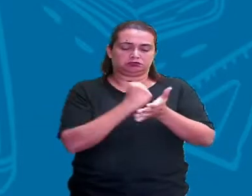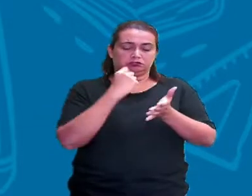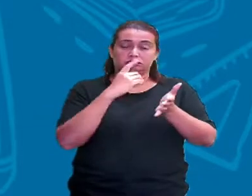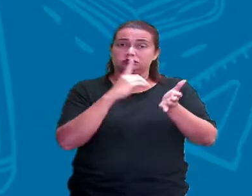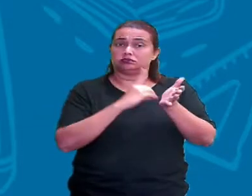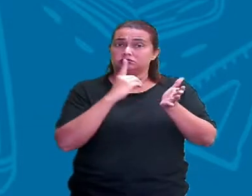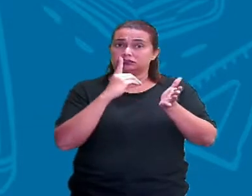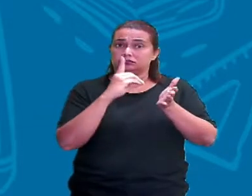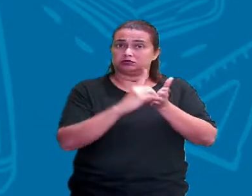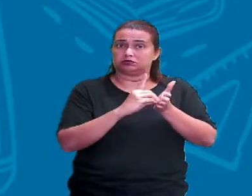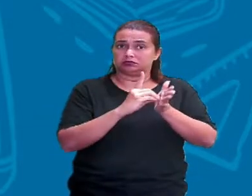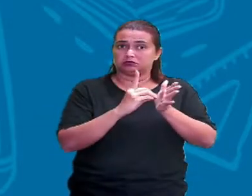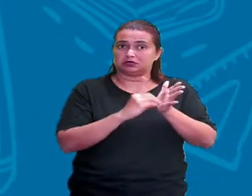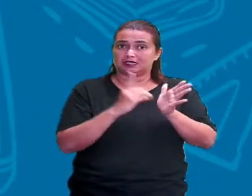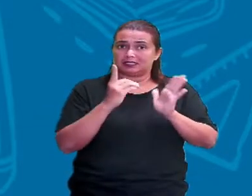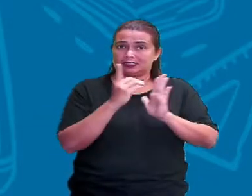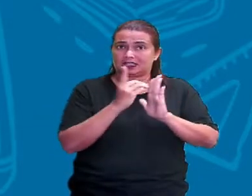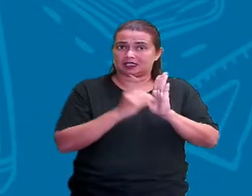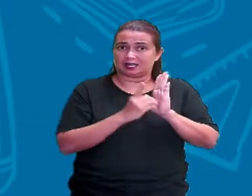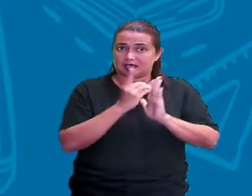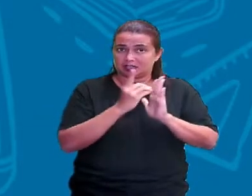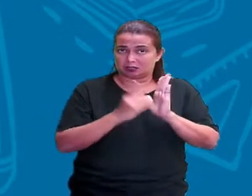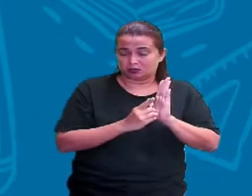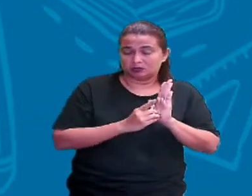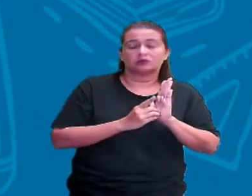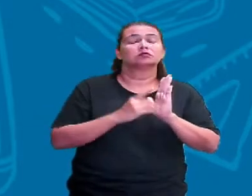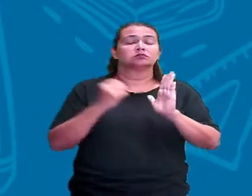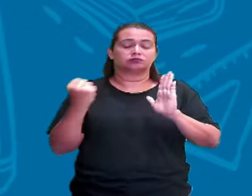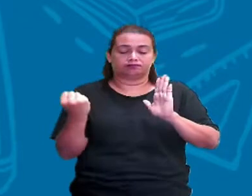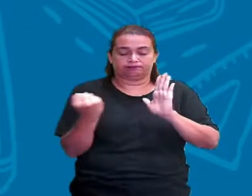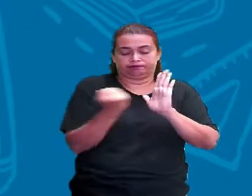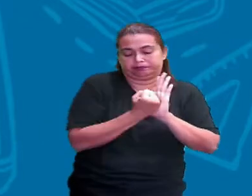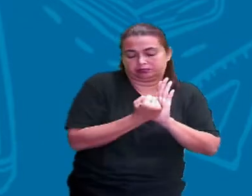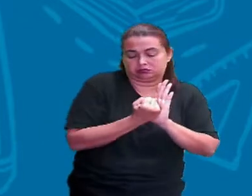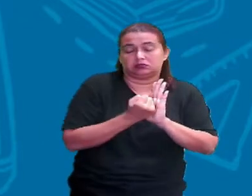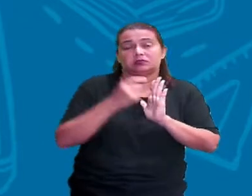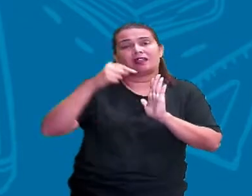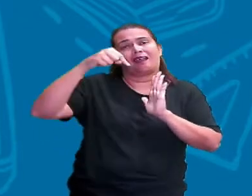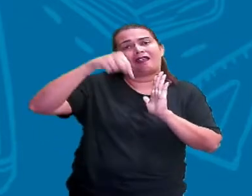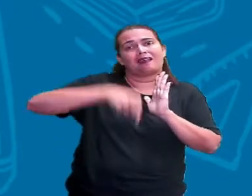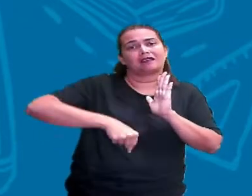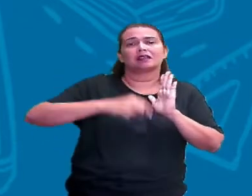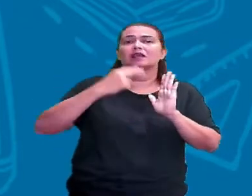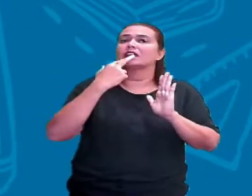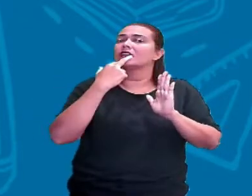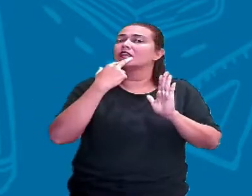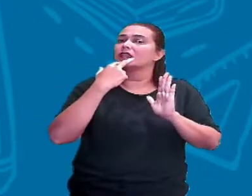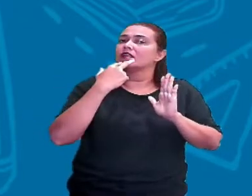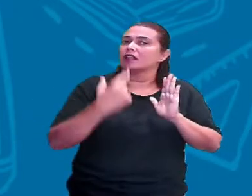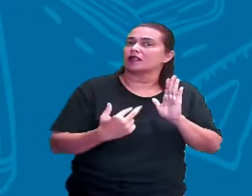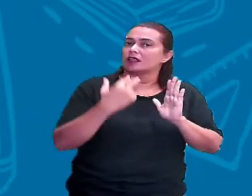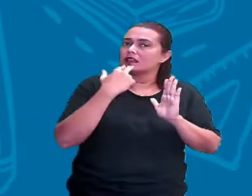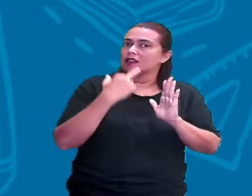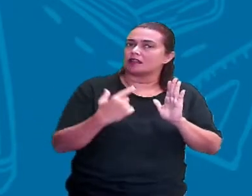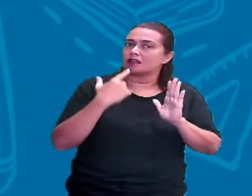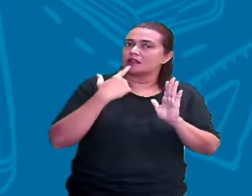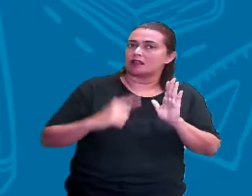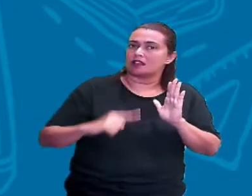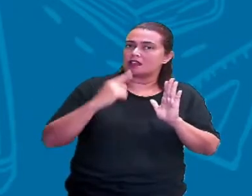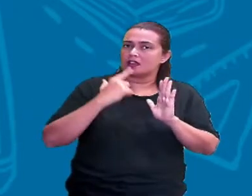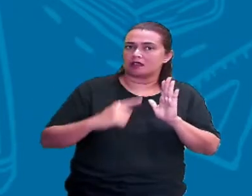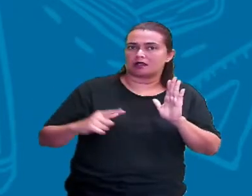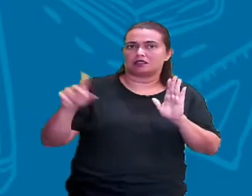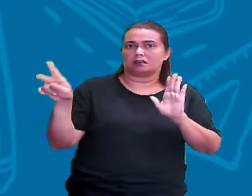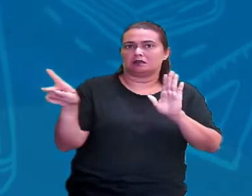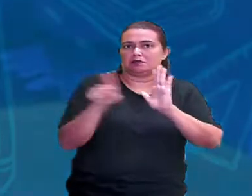proíbe o uso da língua geral. Vou explicar a vocês. Imaginem que o mandatário,